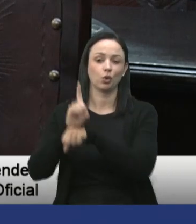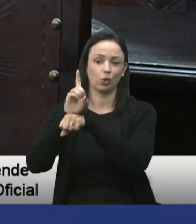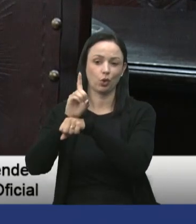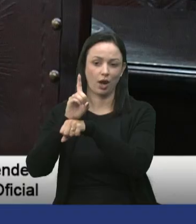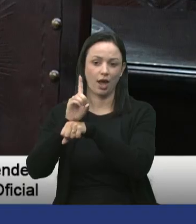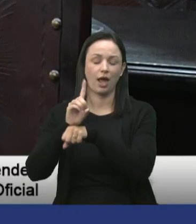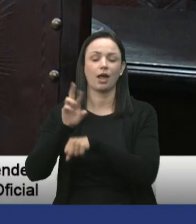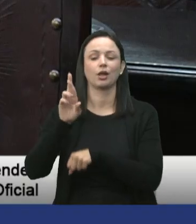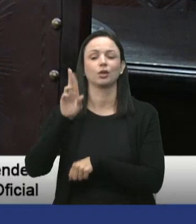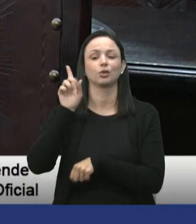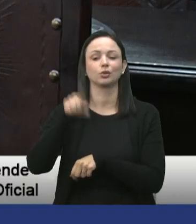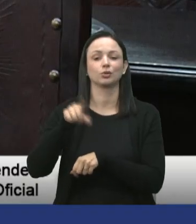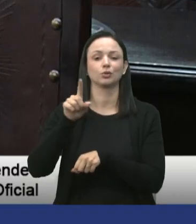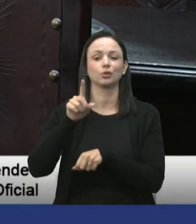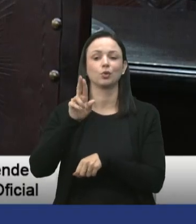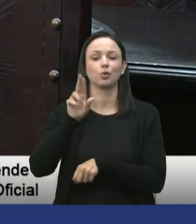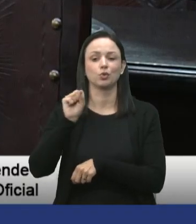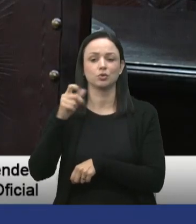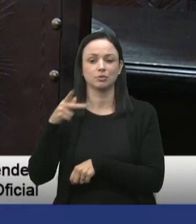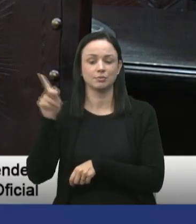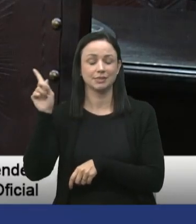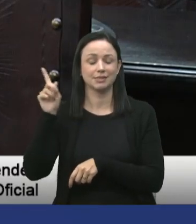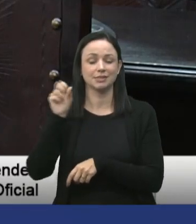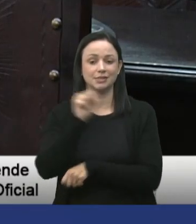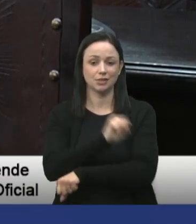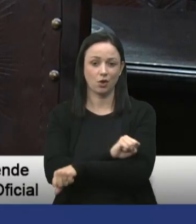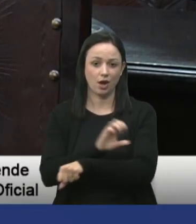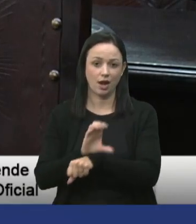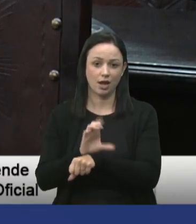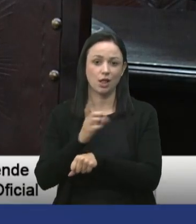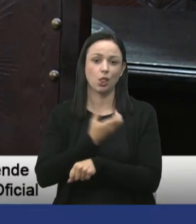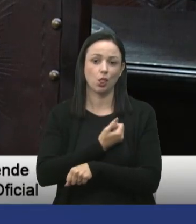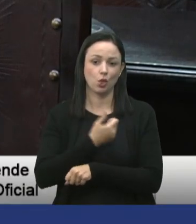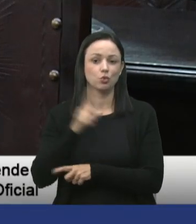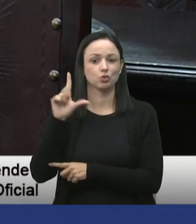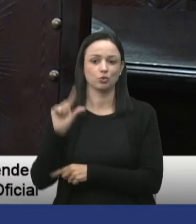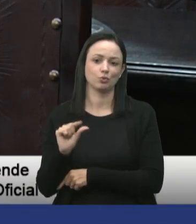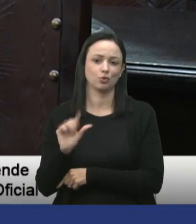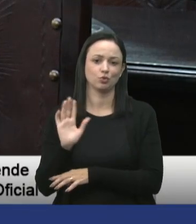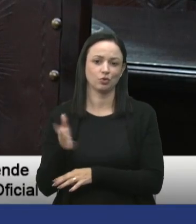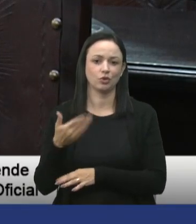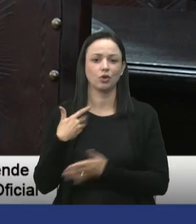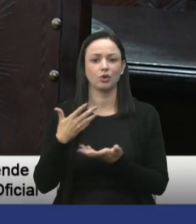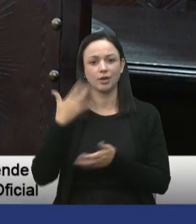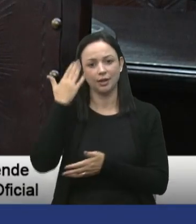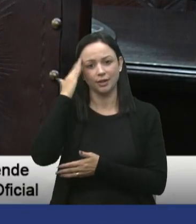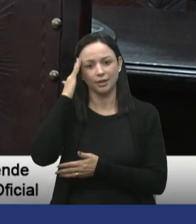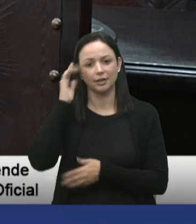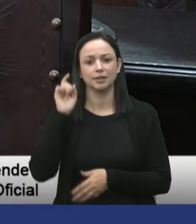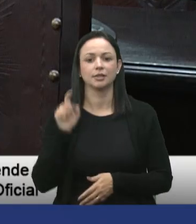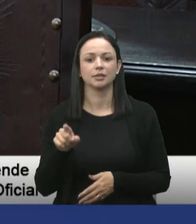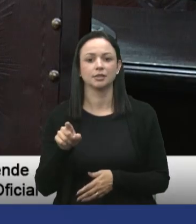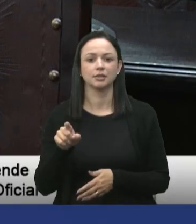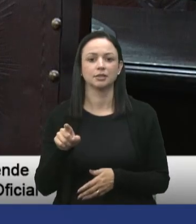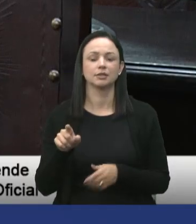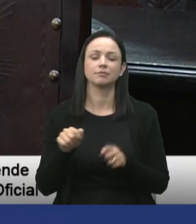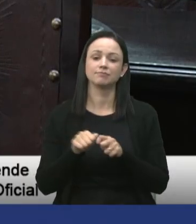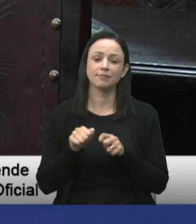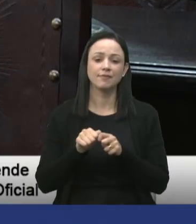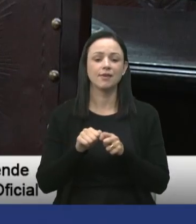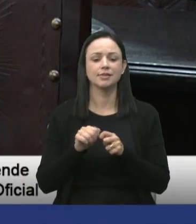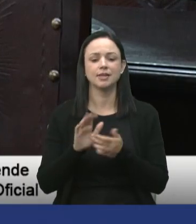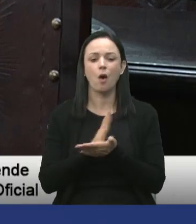Carlos, na mesma casa, vamos dizer assim, esse número já tinha caído bastante. Então, eu tento entender isso e promover